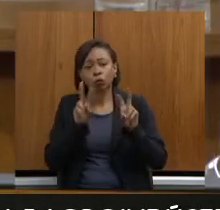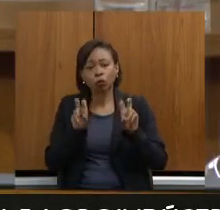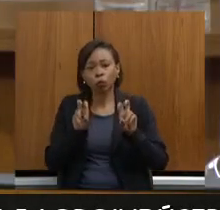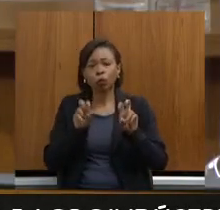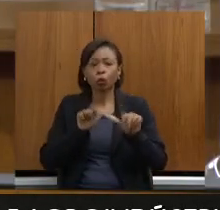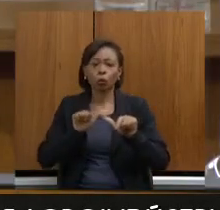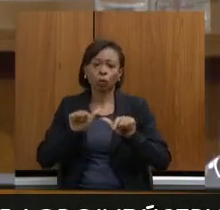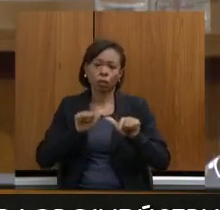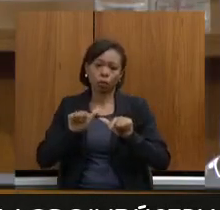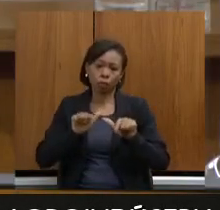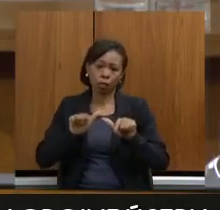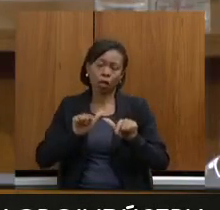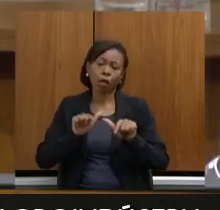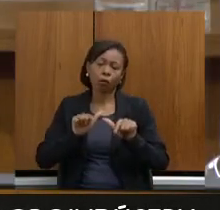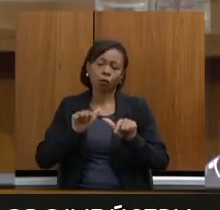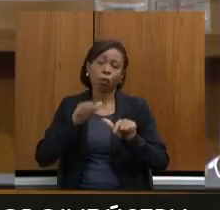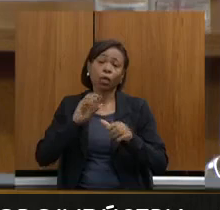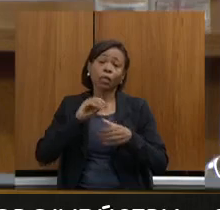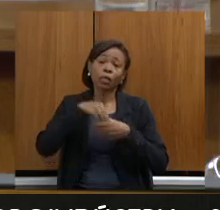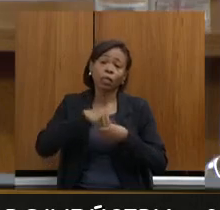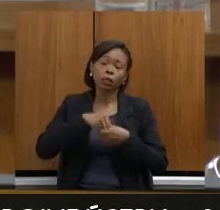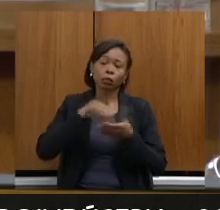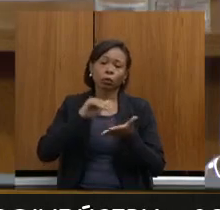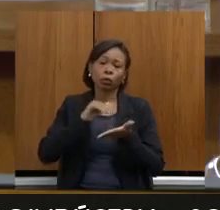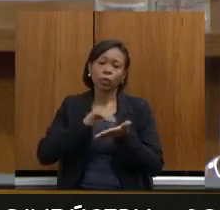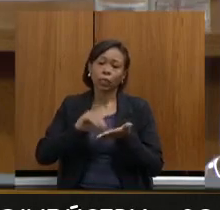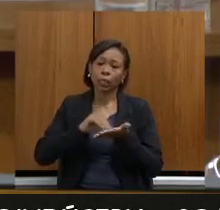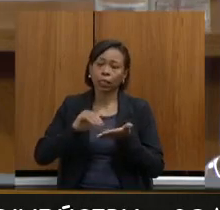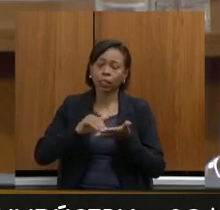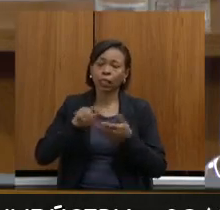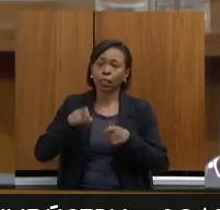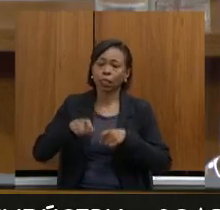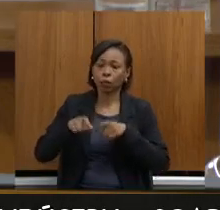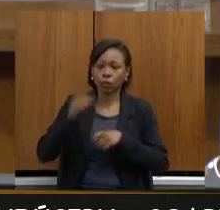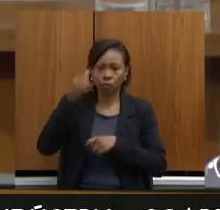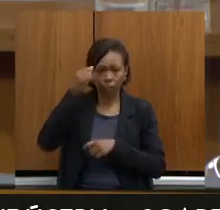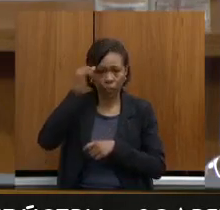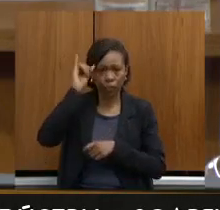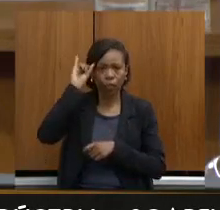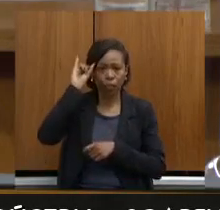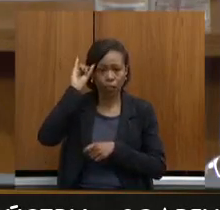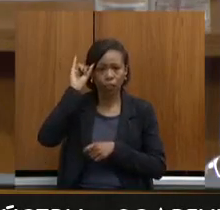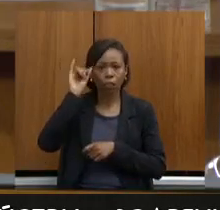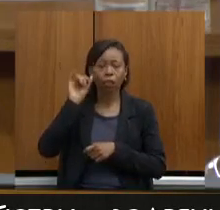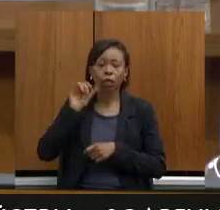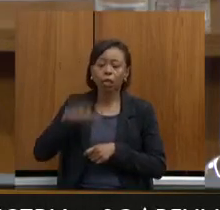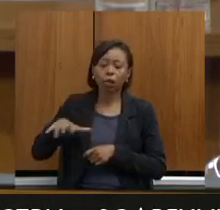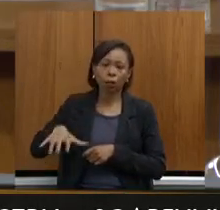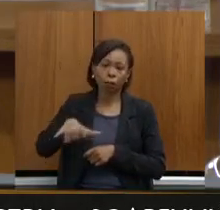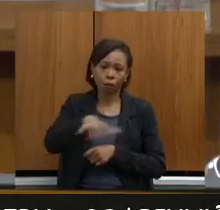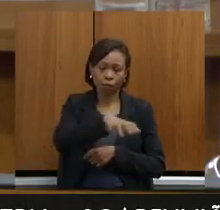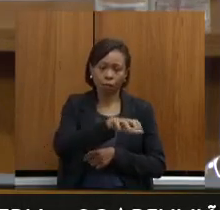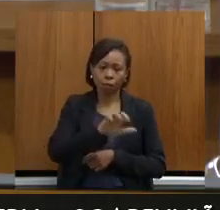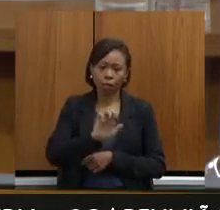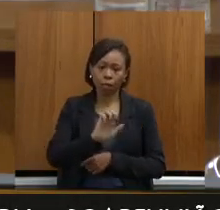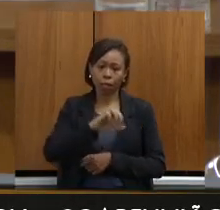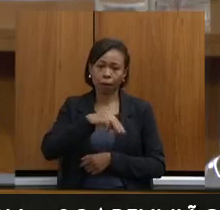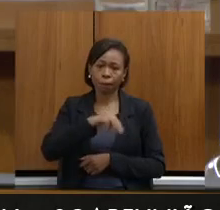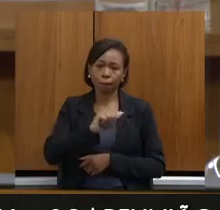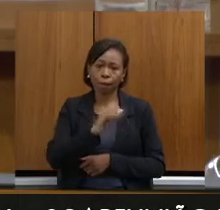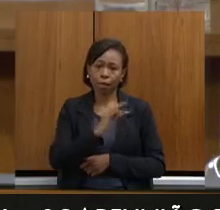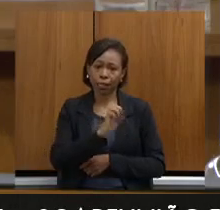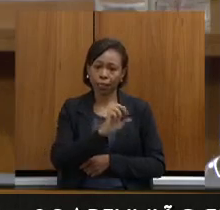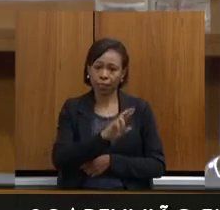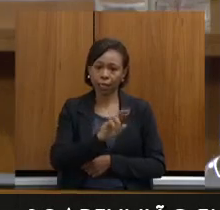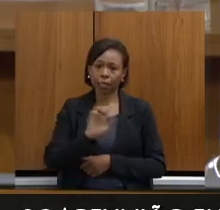trabalho que é feito desenvolvido pela secretaria de agricultura por todas as nossas cinco latas e matéria para migue